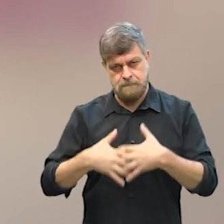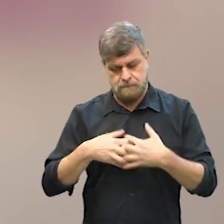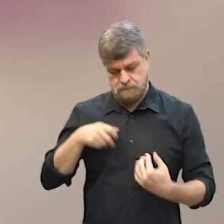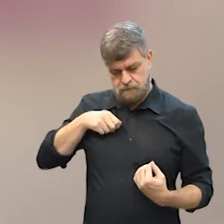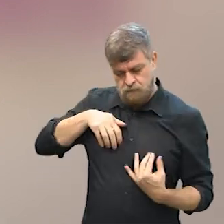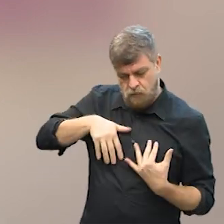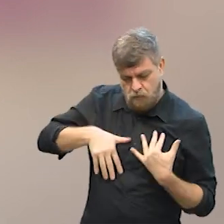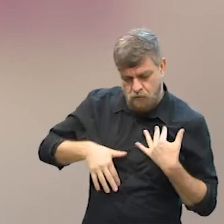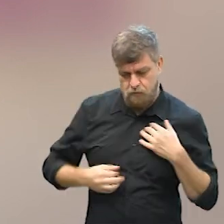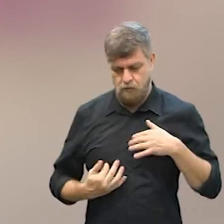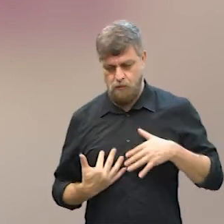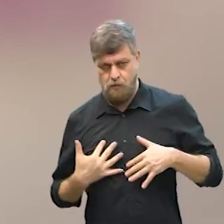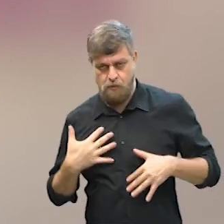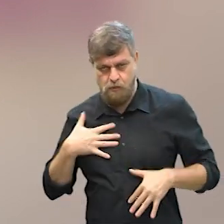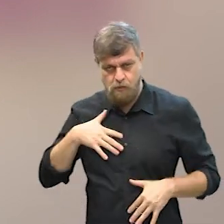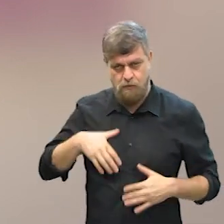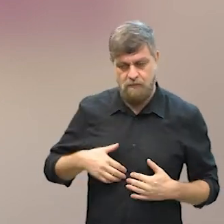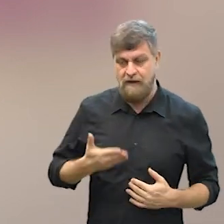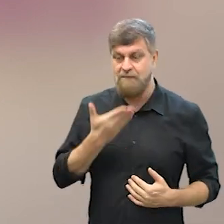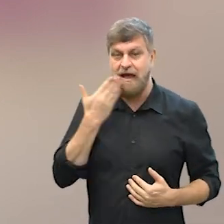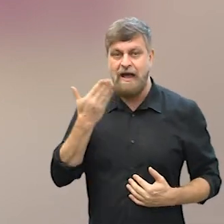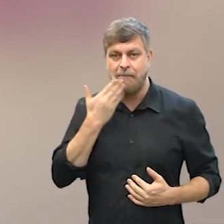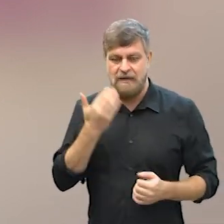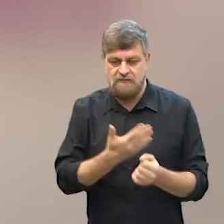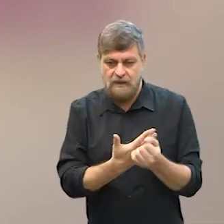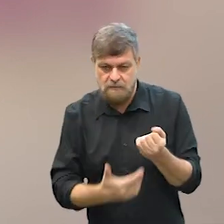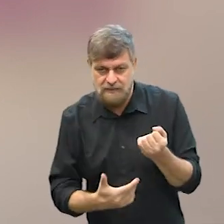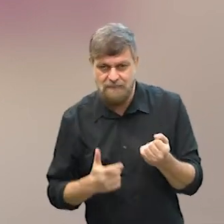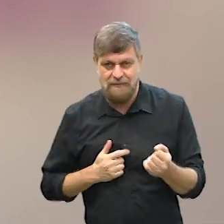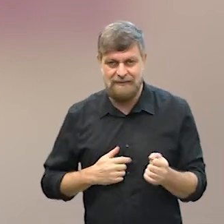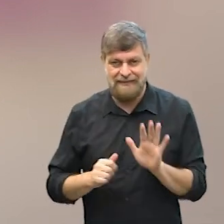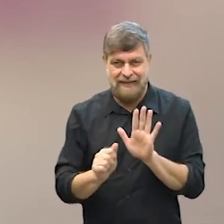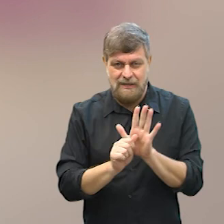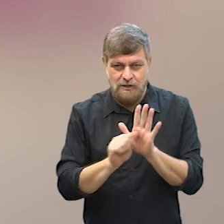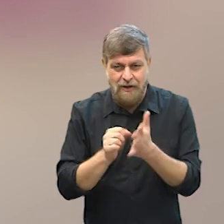diretamente diminuindo a pressão pulmonar. São drogas